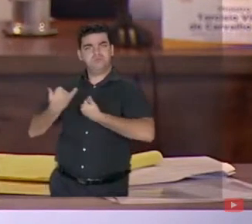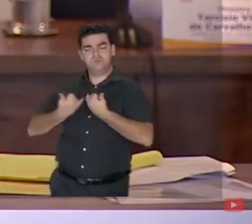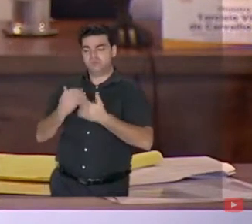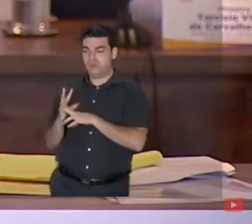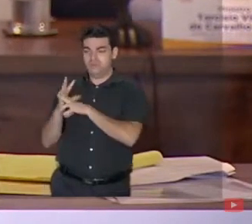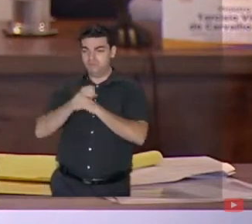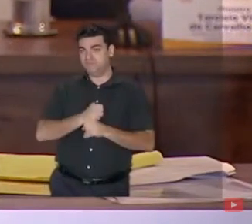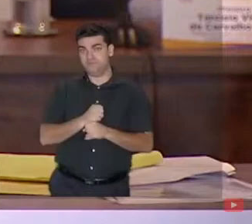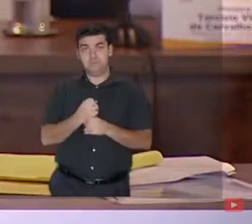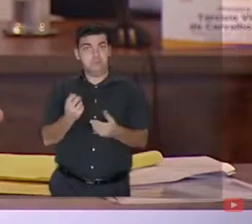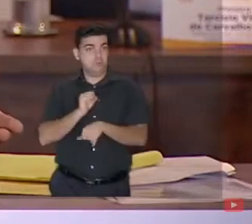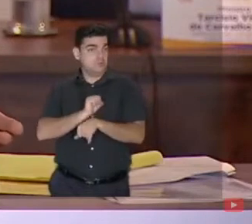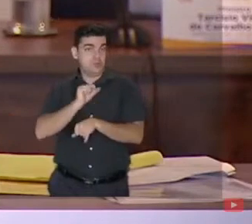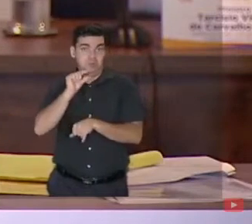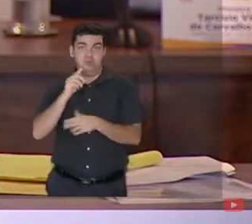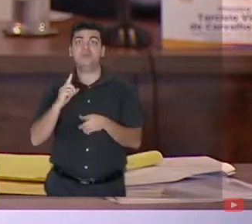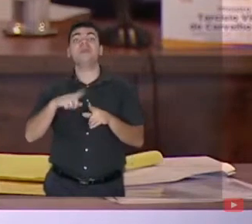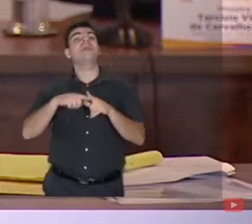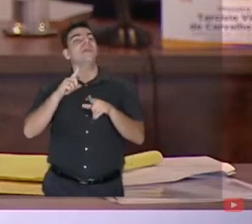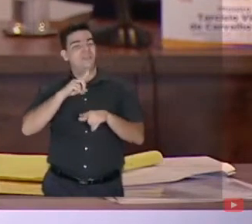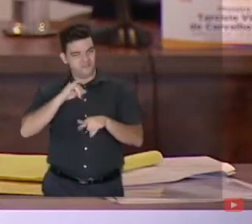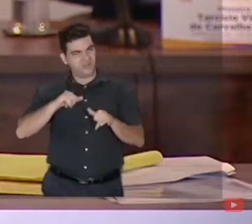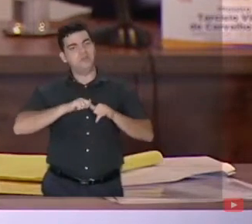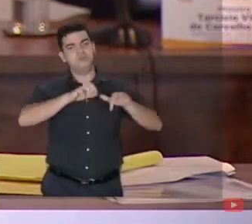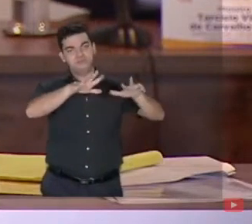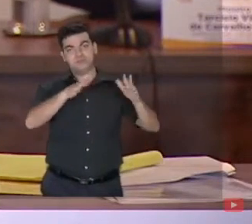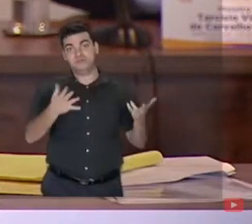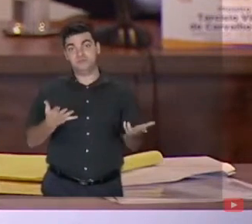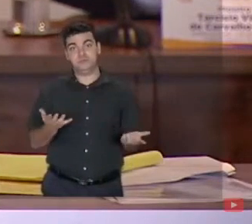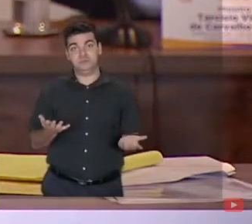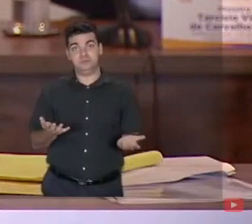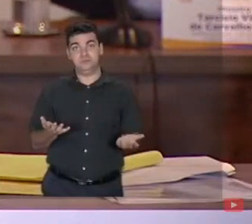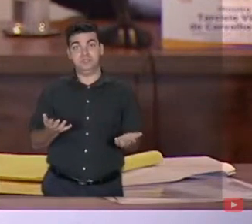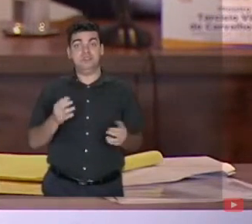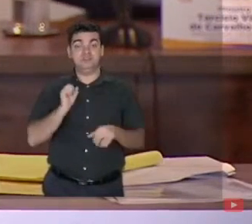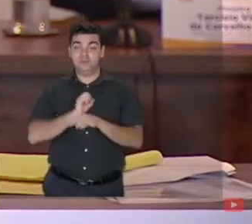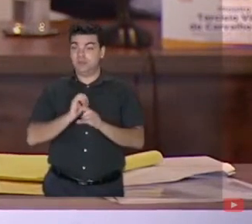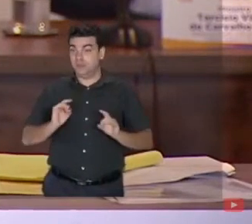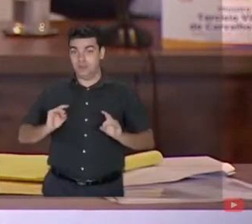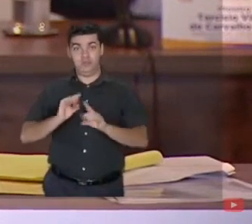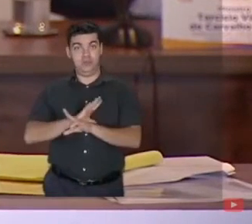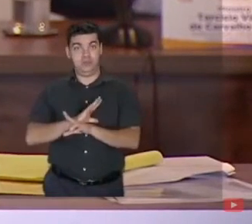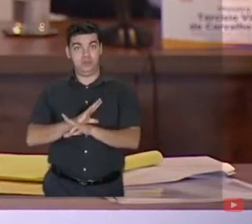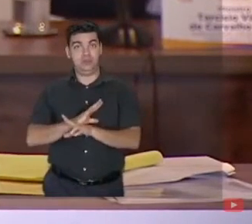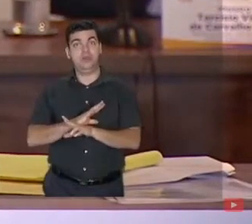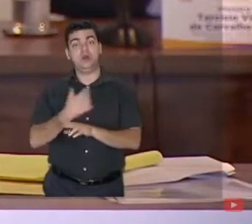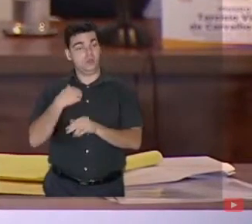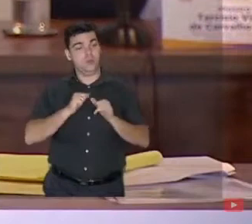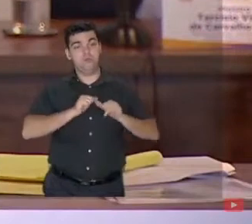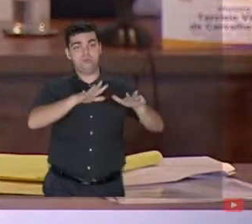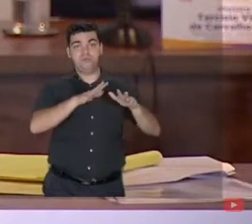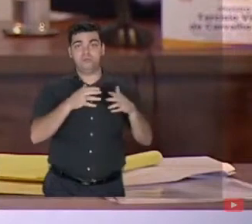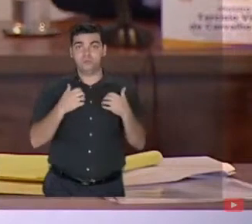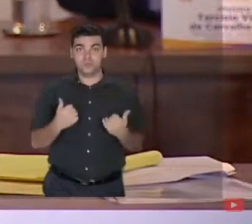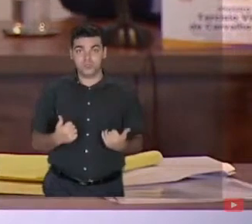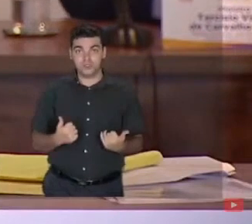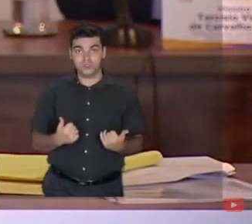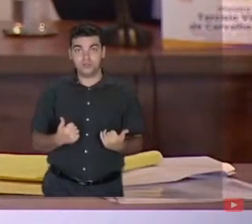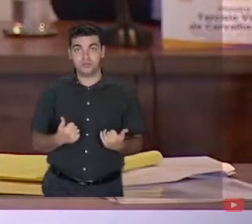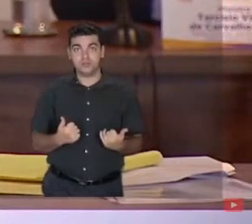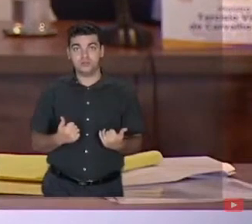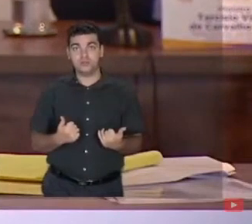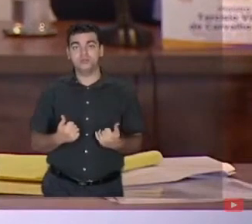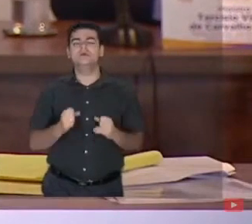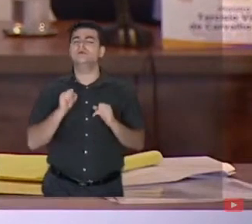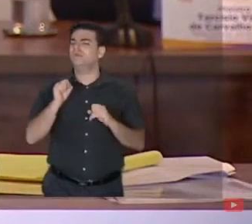totalizados e vão ser divulgados prontamente, assim que nós tenhamos feito a totalização.